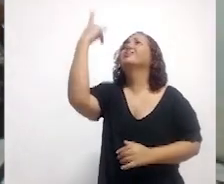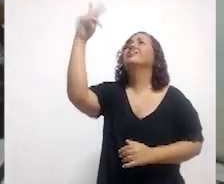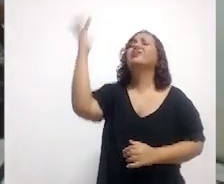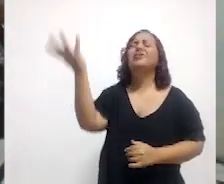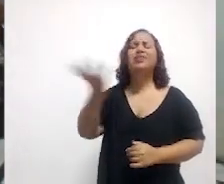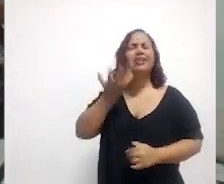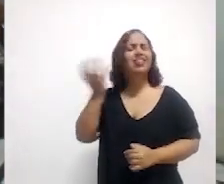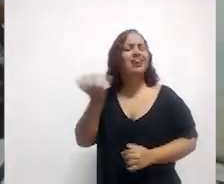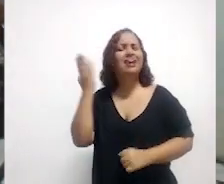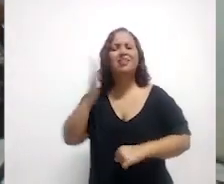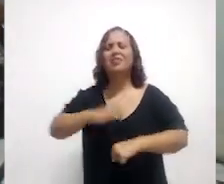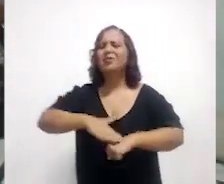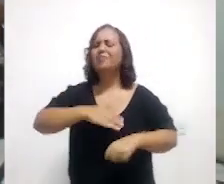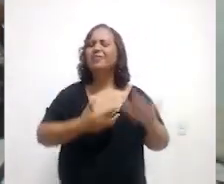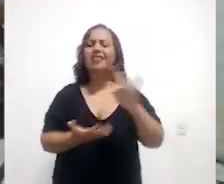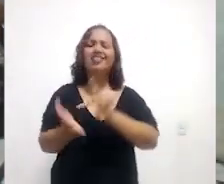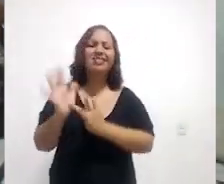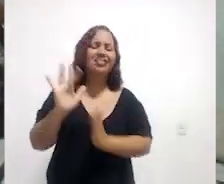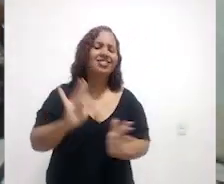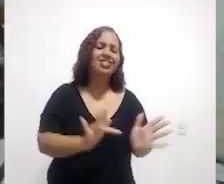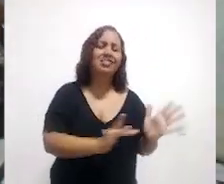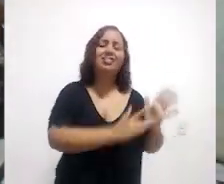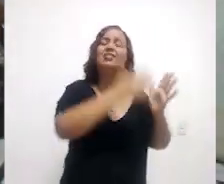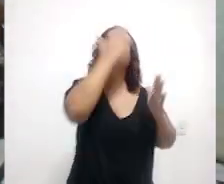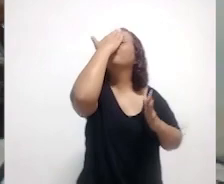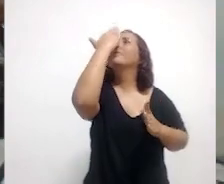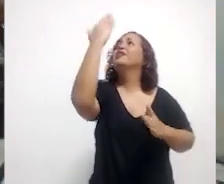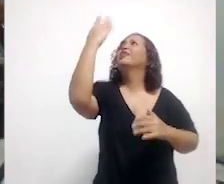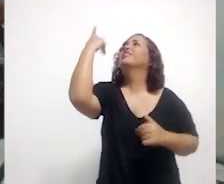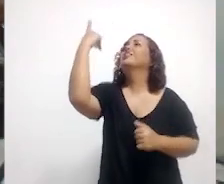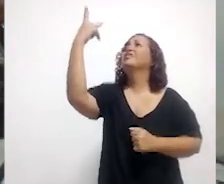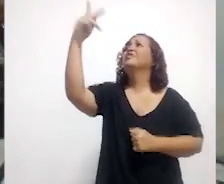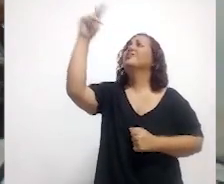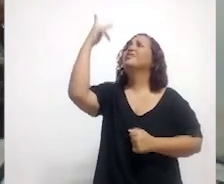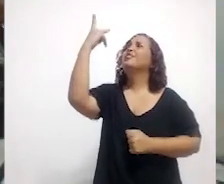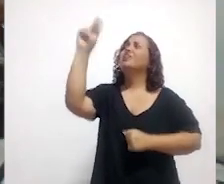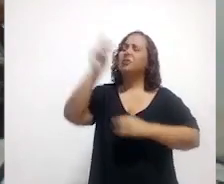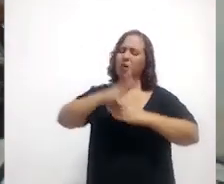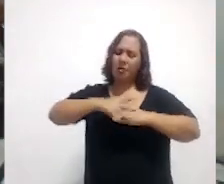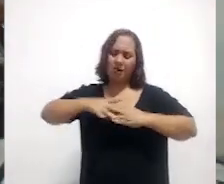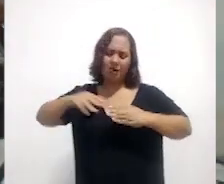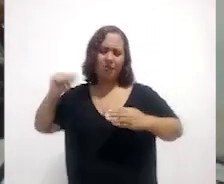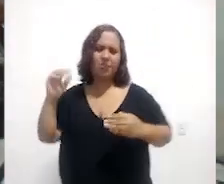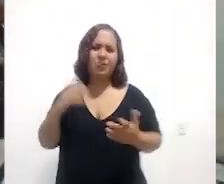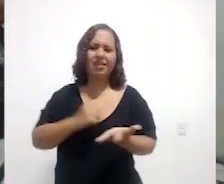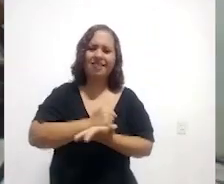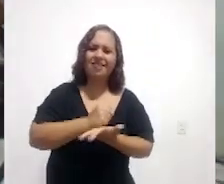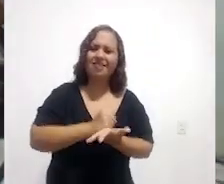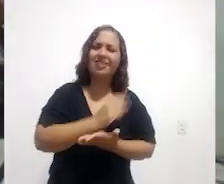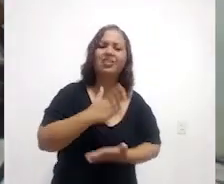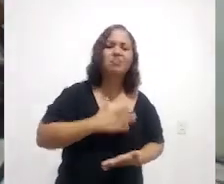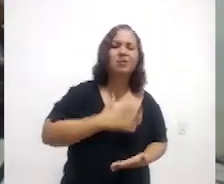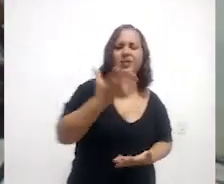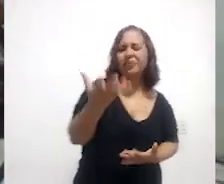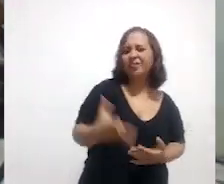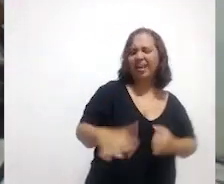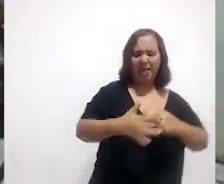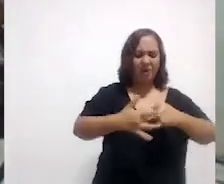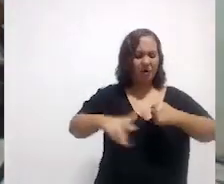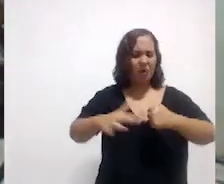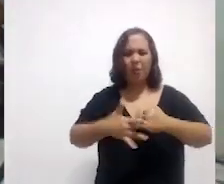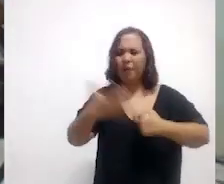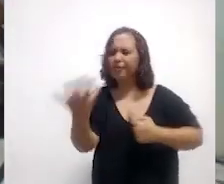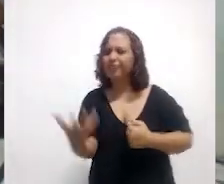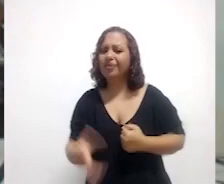quero. Jesus, tua presença é o meu remédio. Jesus, eu não quero ouro nem prata, só quero